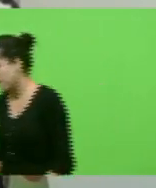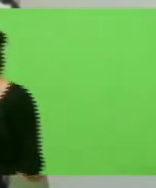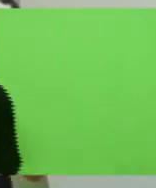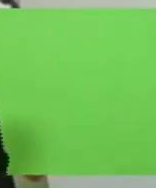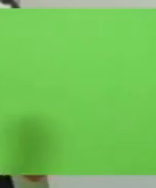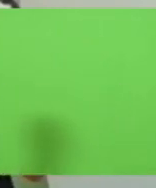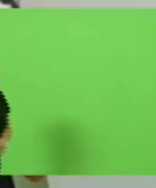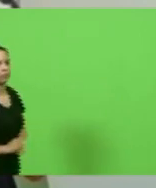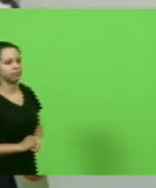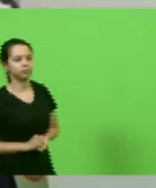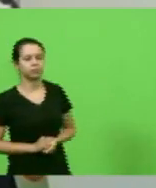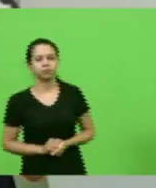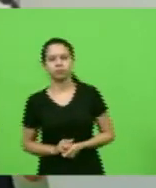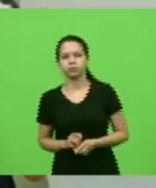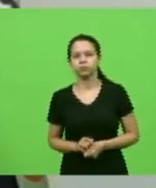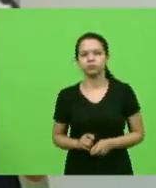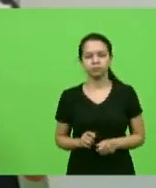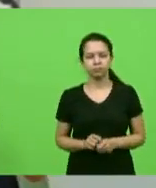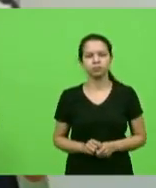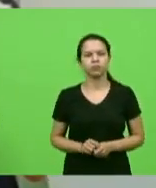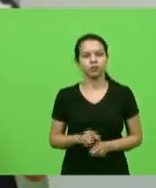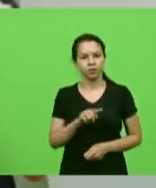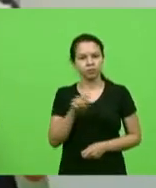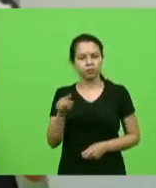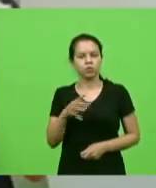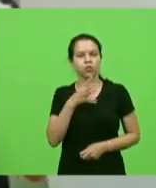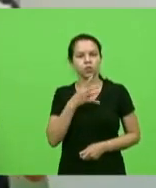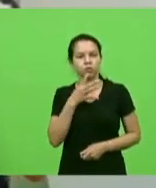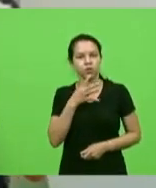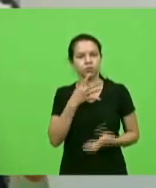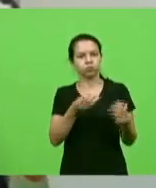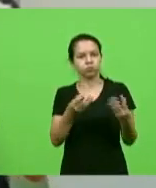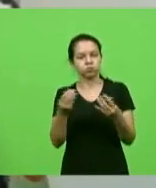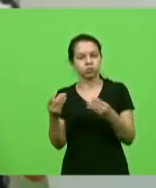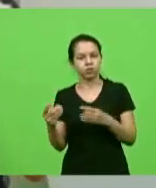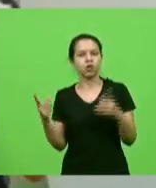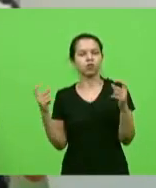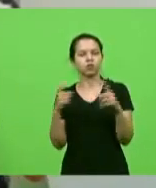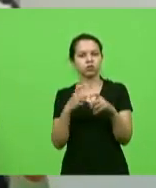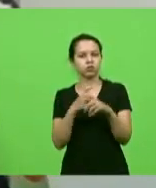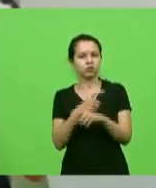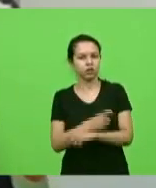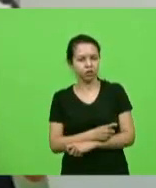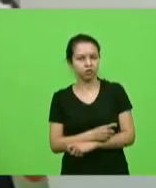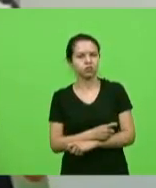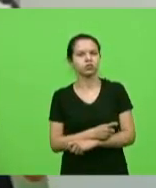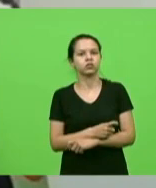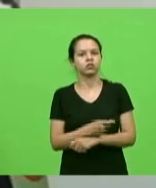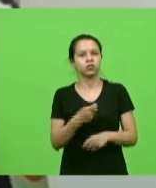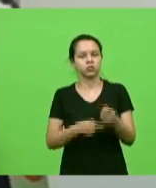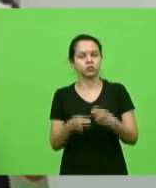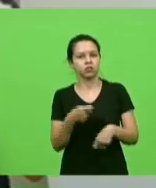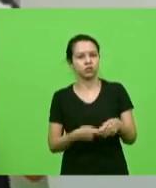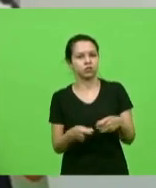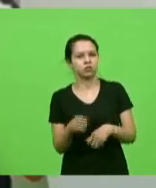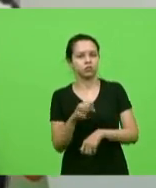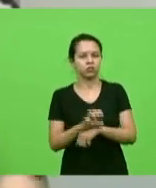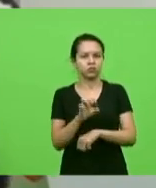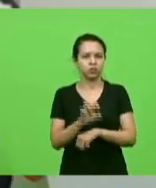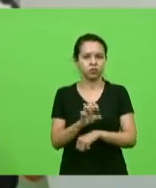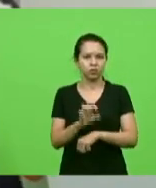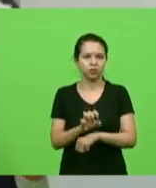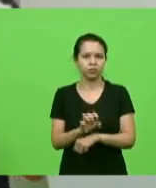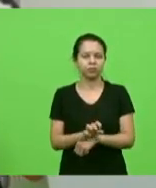isso quem tem conhecimento das inúmeras dificuldades e complexidades da administração Estadual isso compete